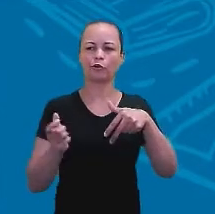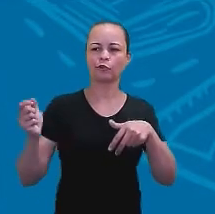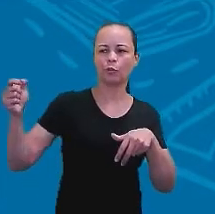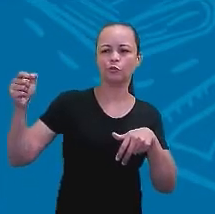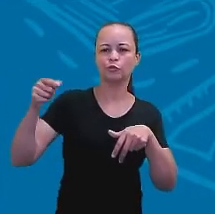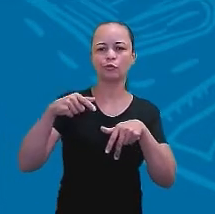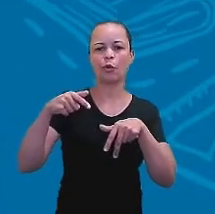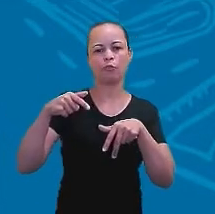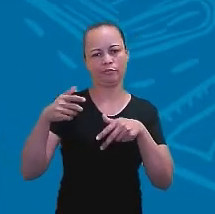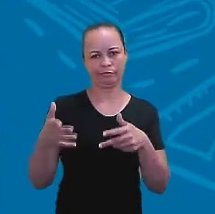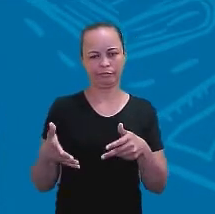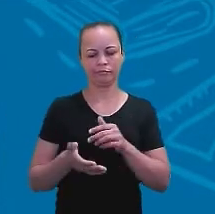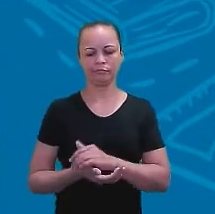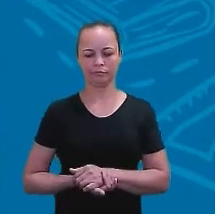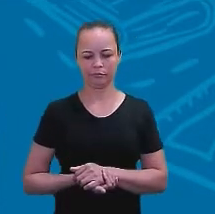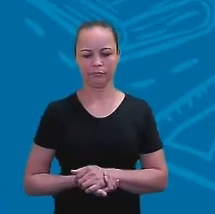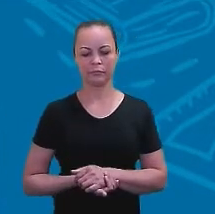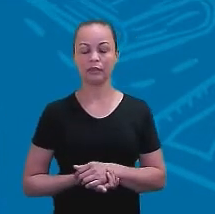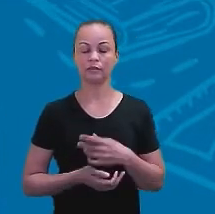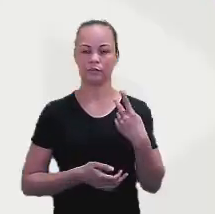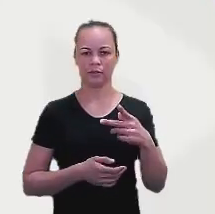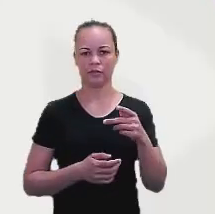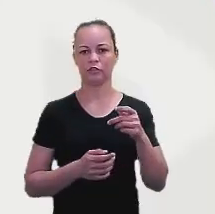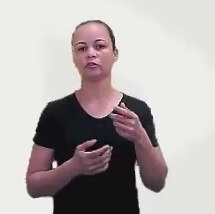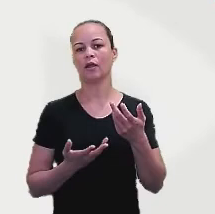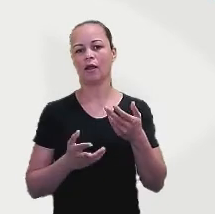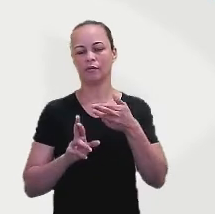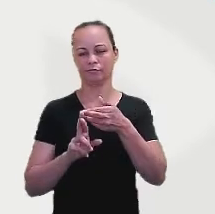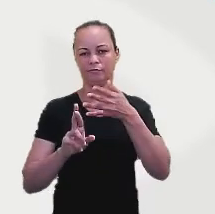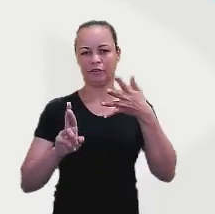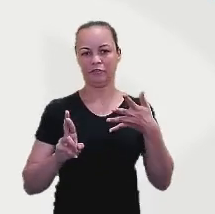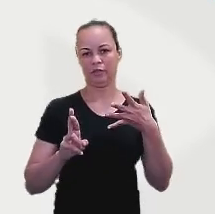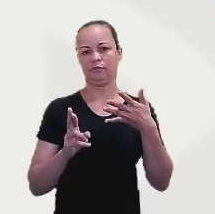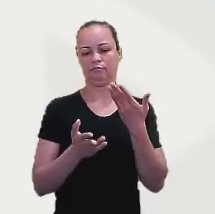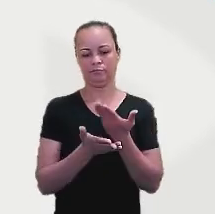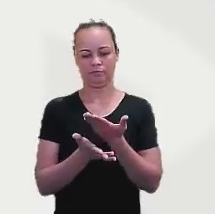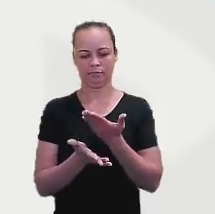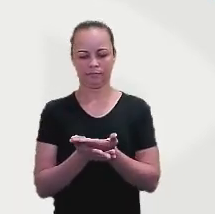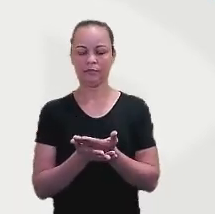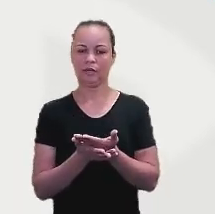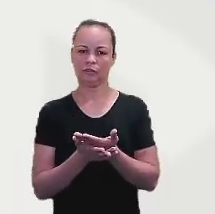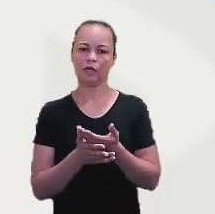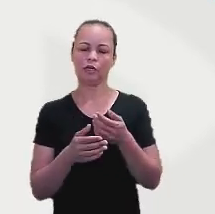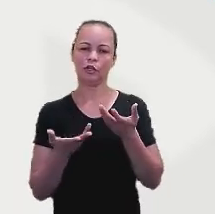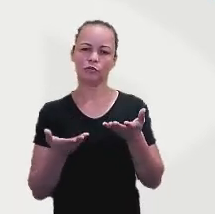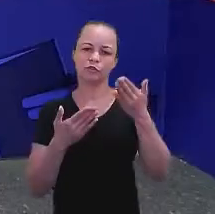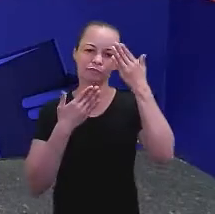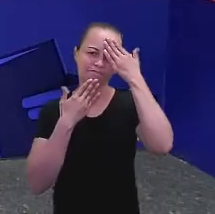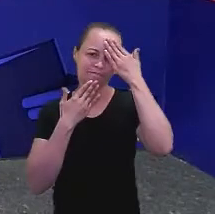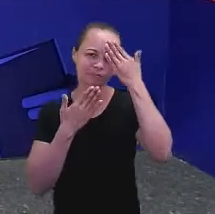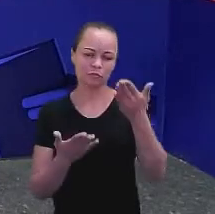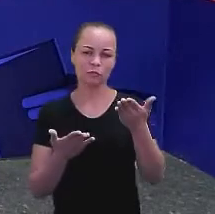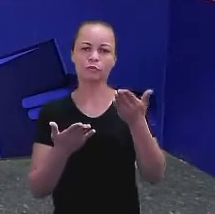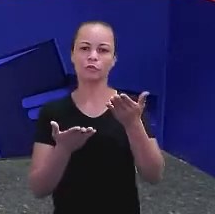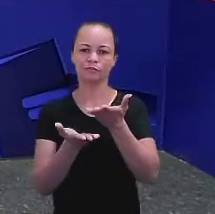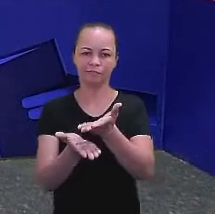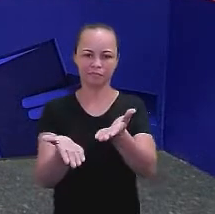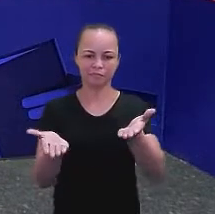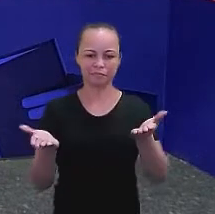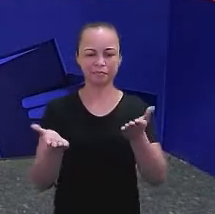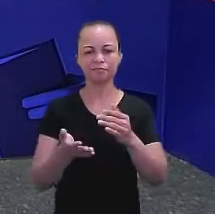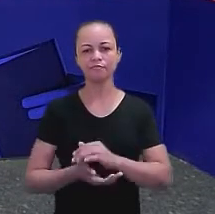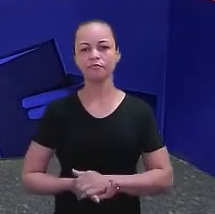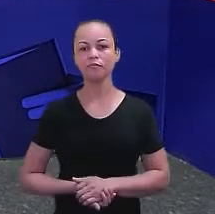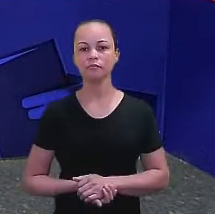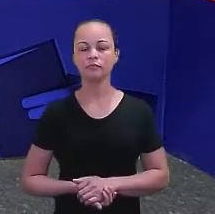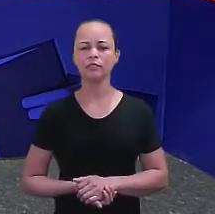de sol, tá certo? Então aqui está a referência, né, da nossa aula. Eu deixo o meu muito obrigado a todos vocês.